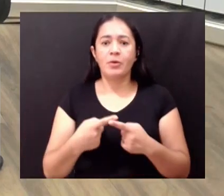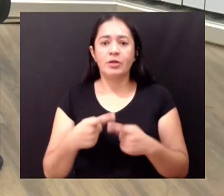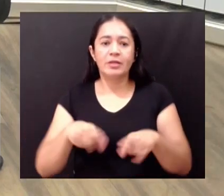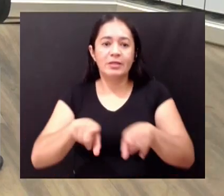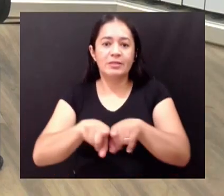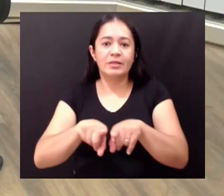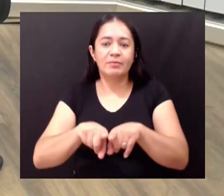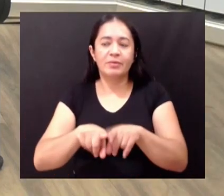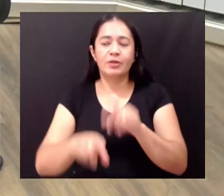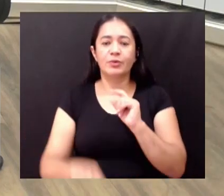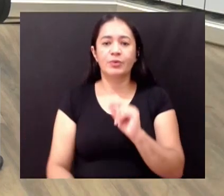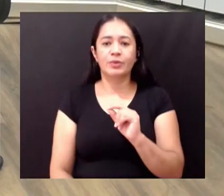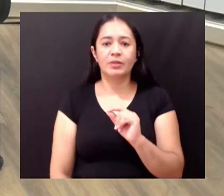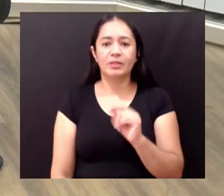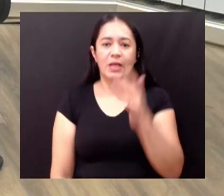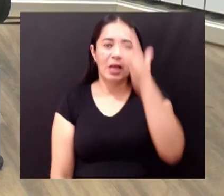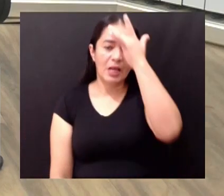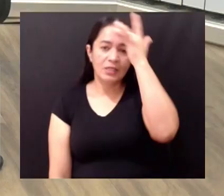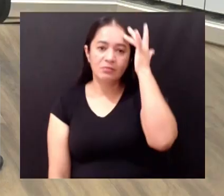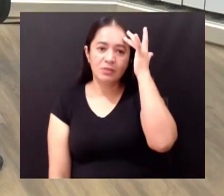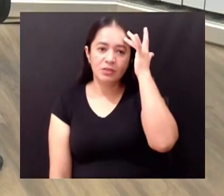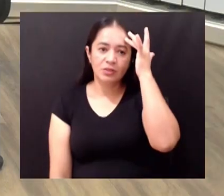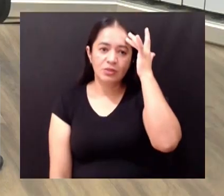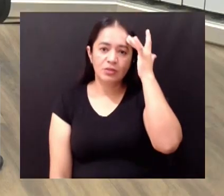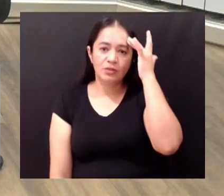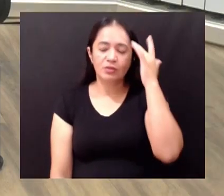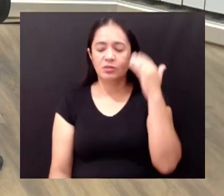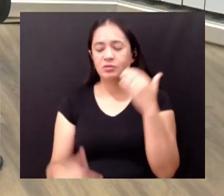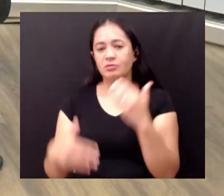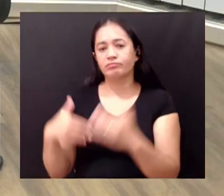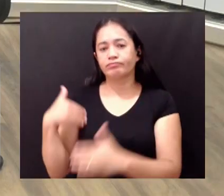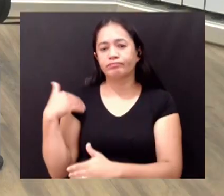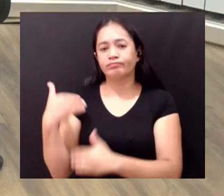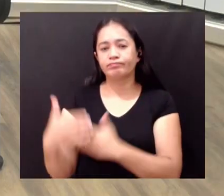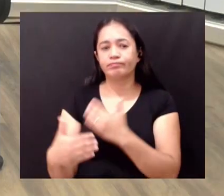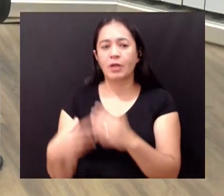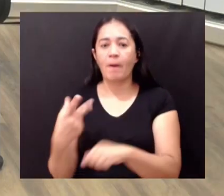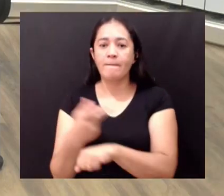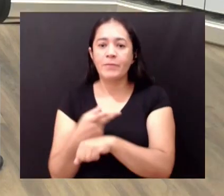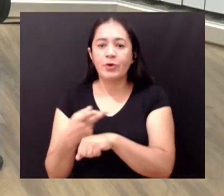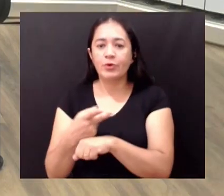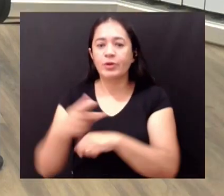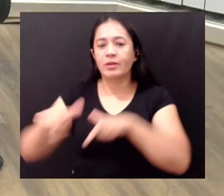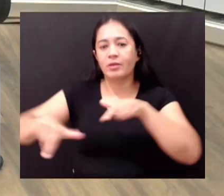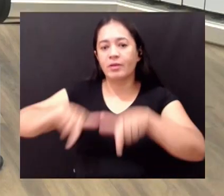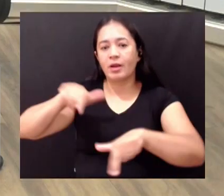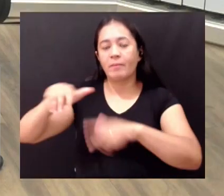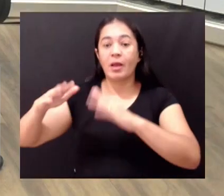As pessoas passaram por um bom tempo procurando por trabalho remoto. Hoje